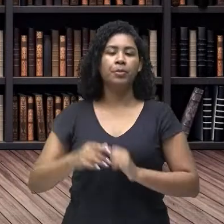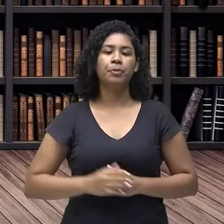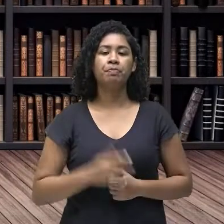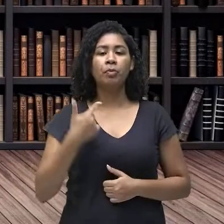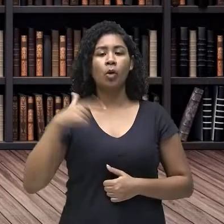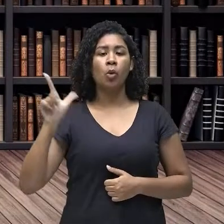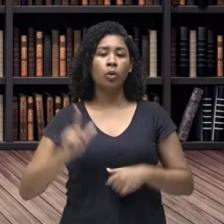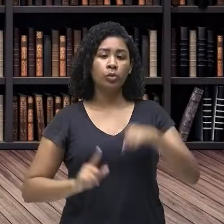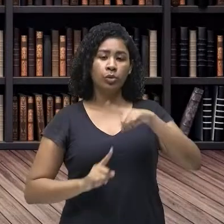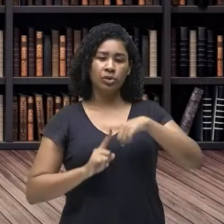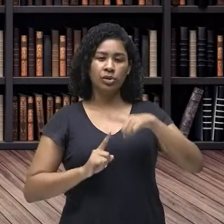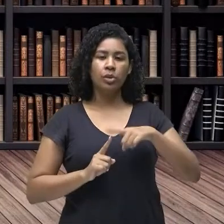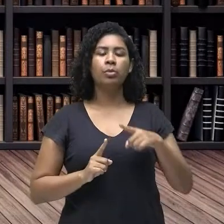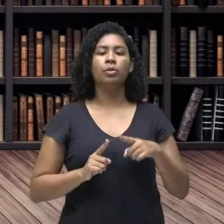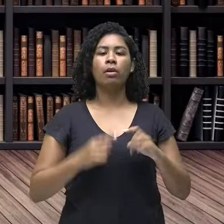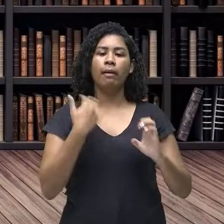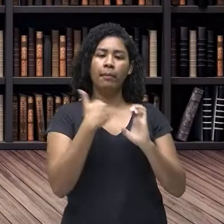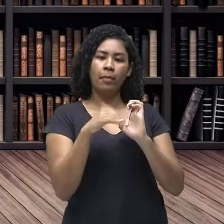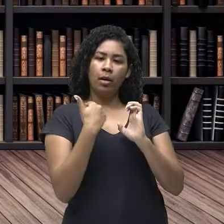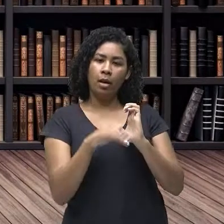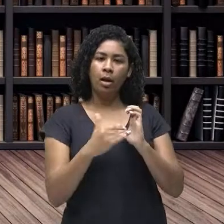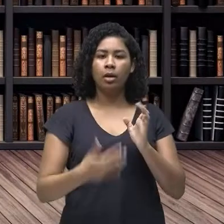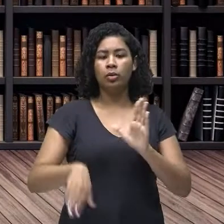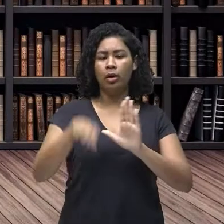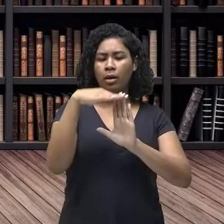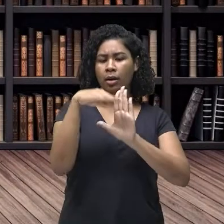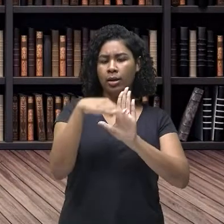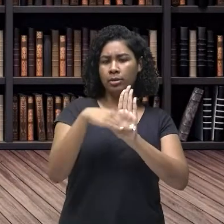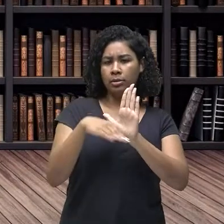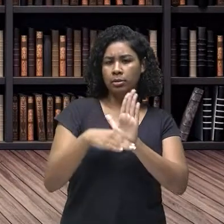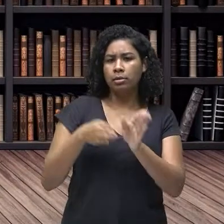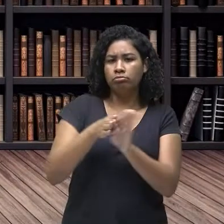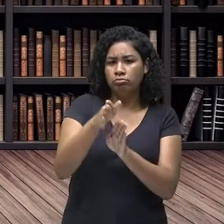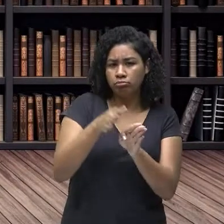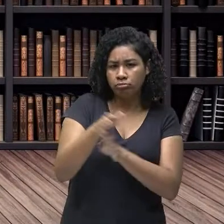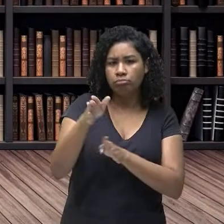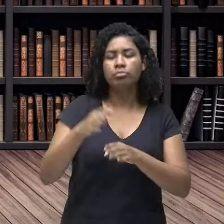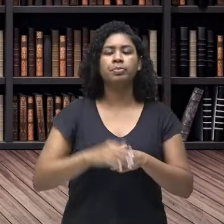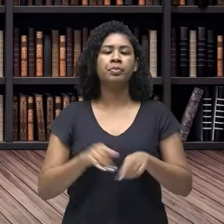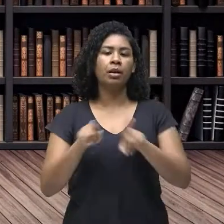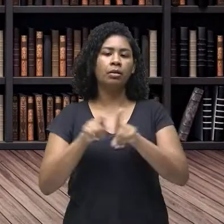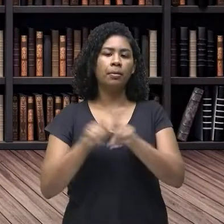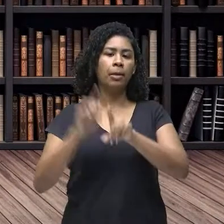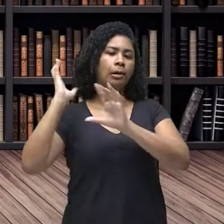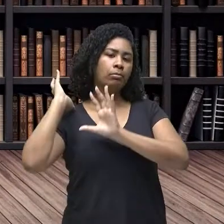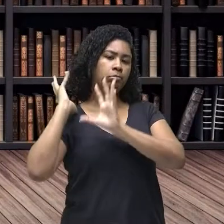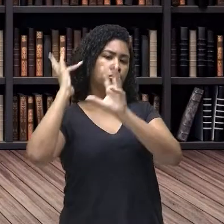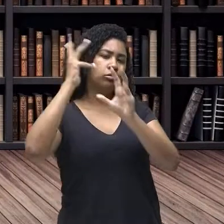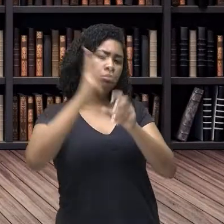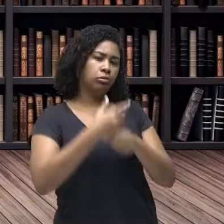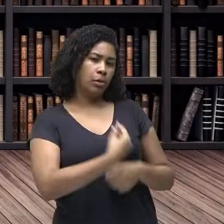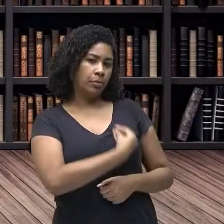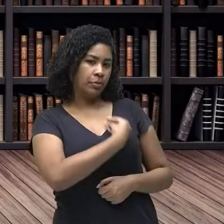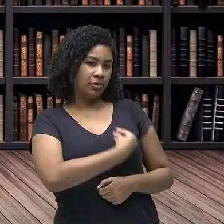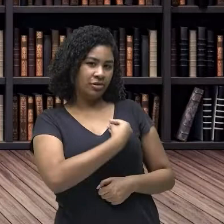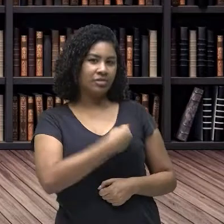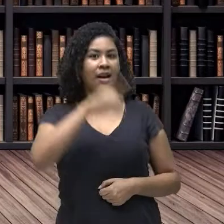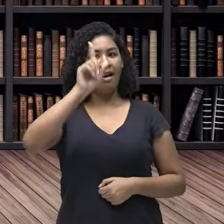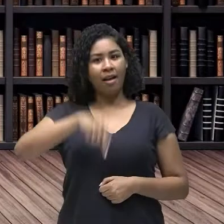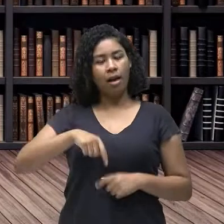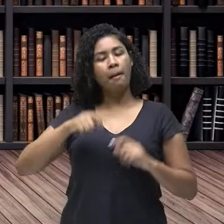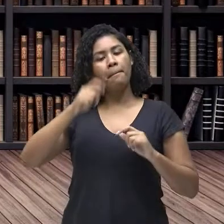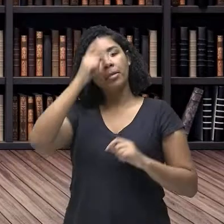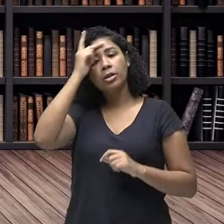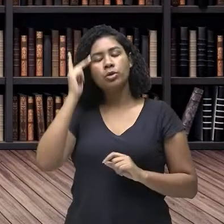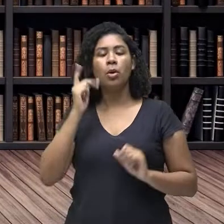a receita, a biografia, né, que nós vimos que pode ser feita em primeira pessoa, que é uma